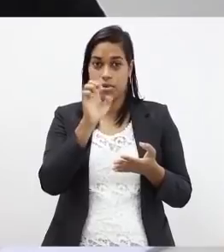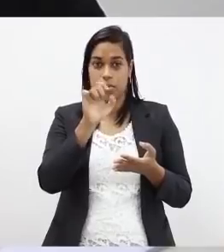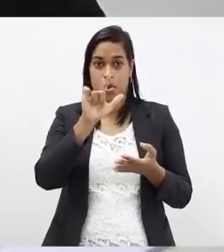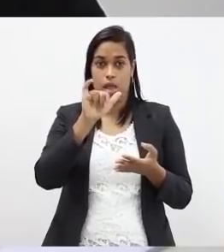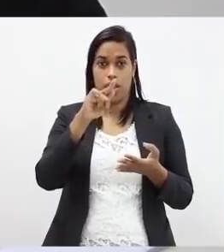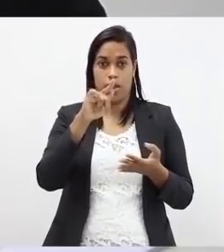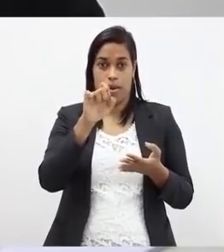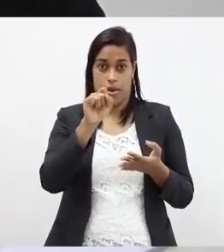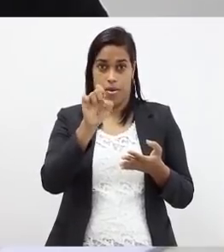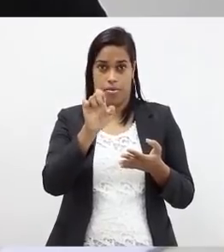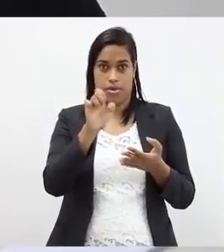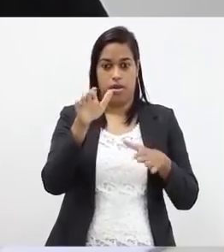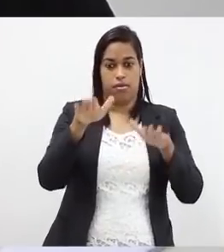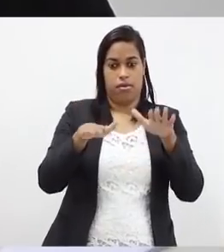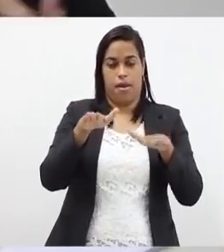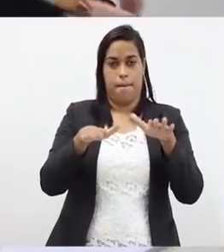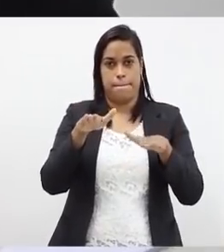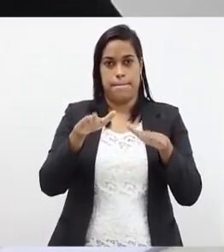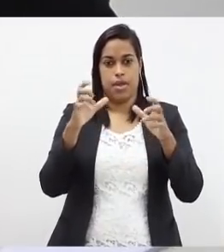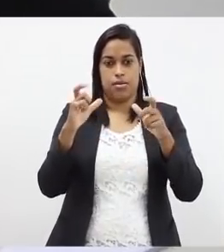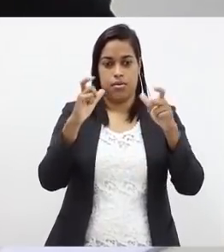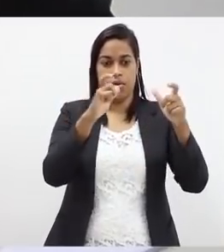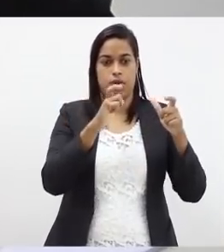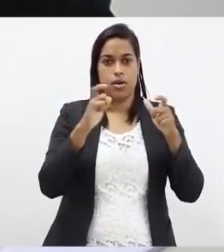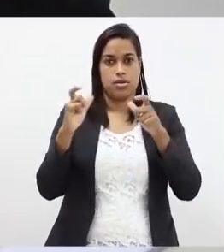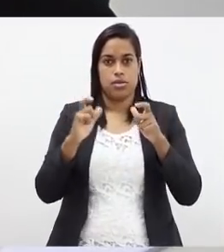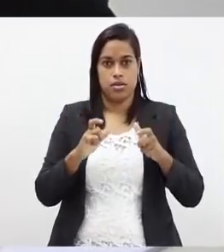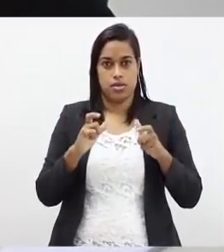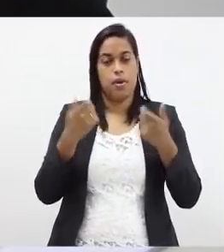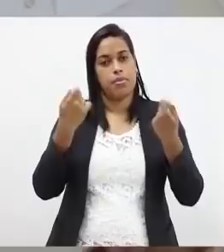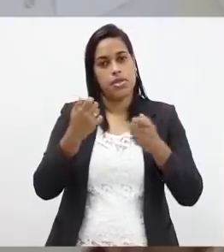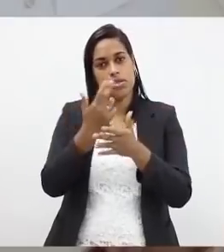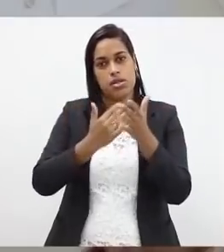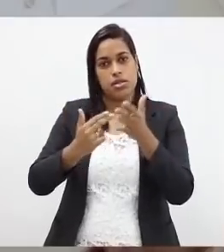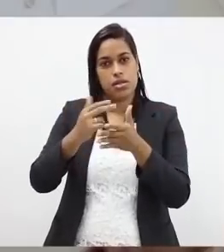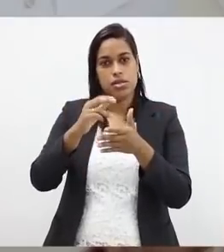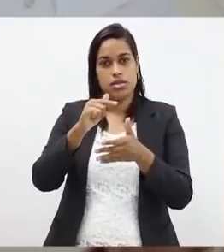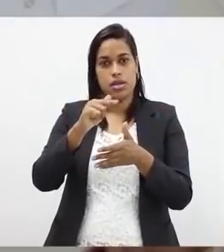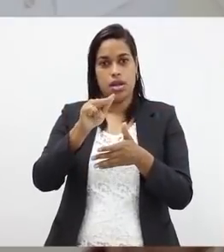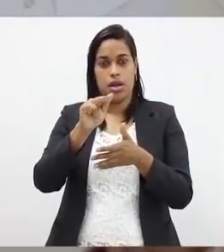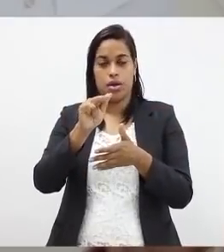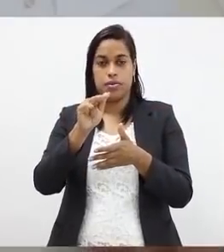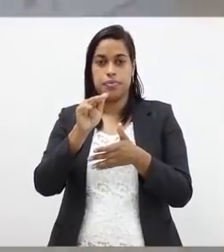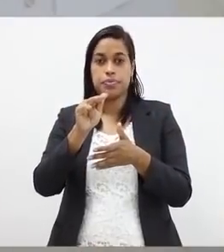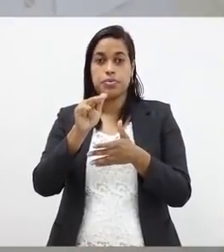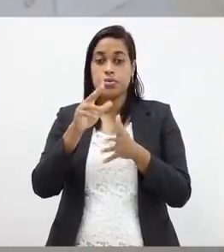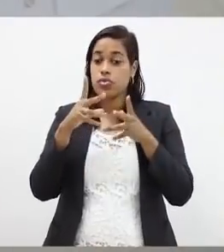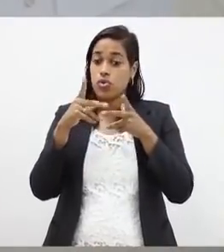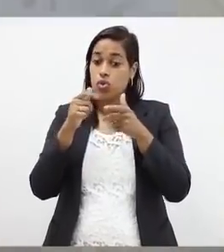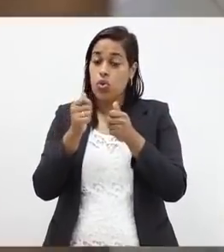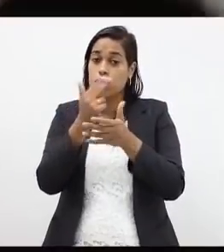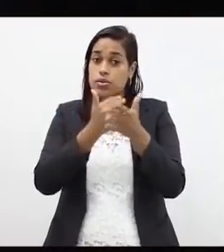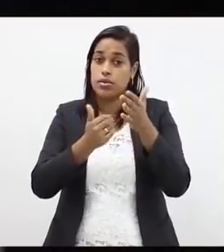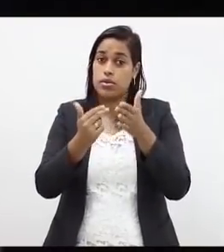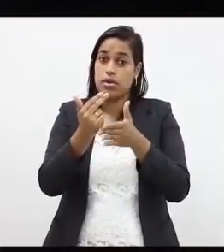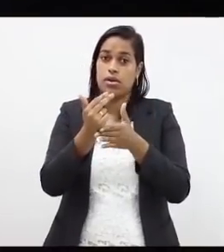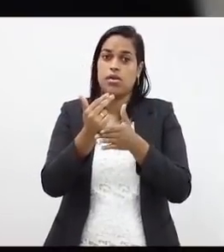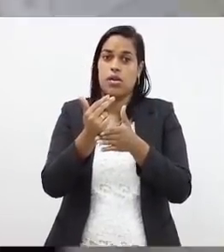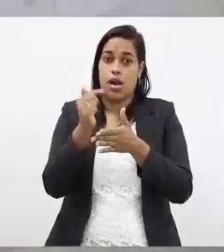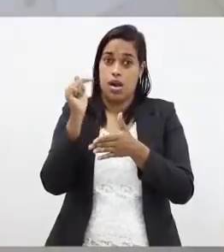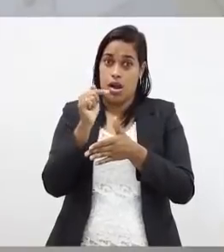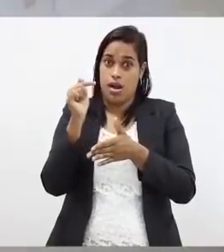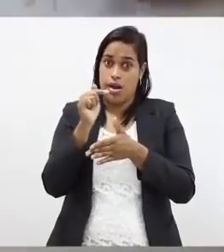gente precisa desenhar o quadrilátero que envolve ela. Esse é o quadrilátero que envolve essa face aqui.